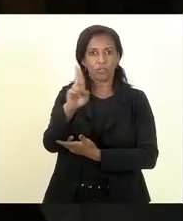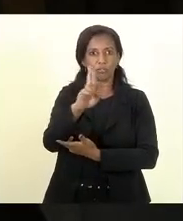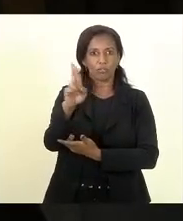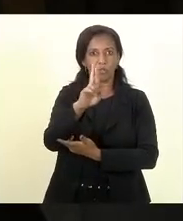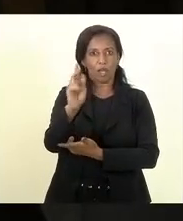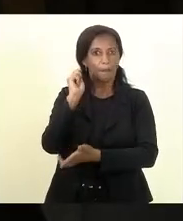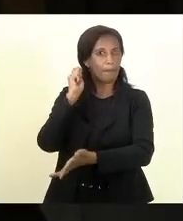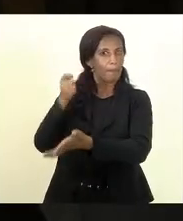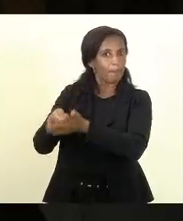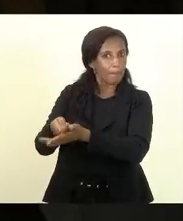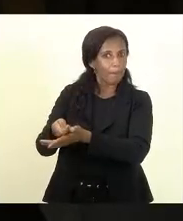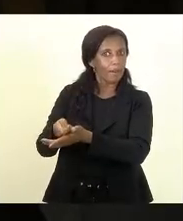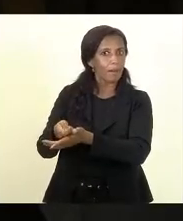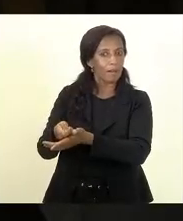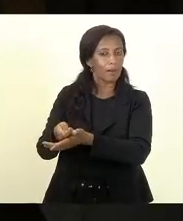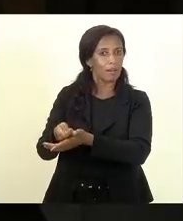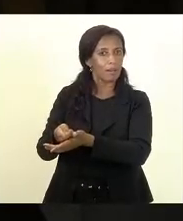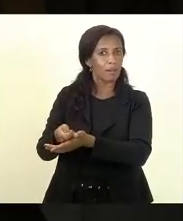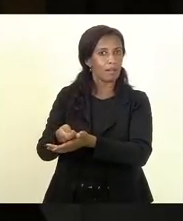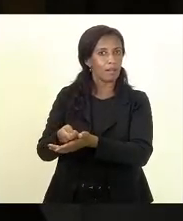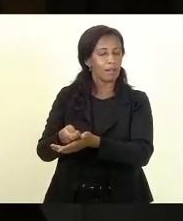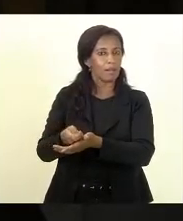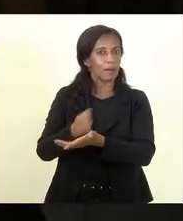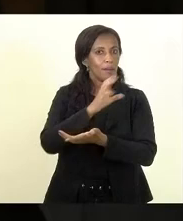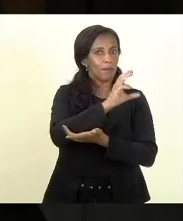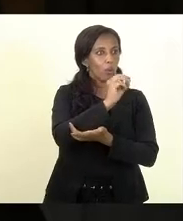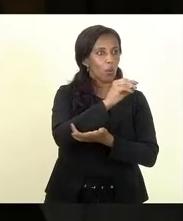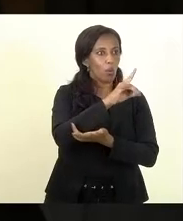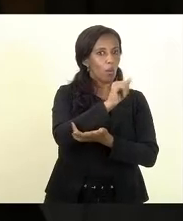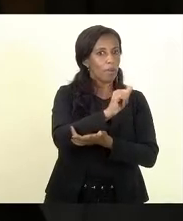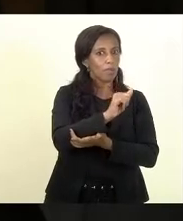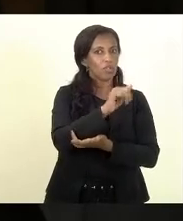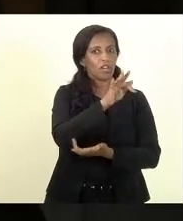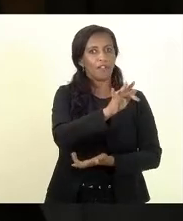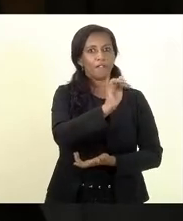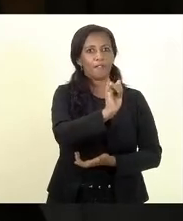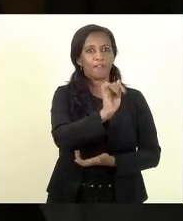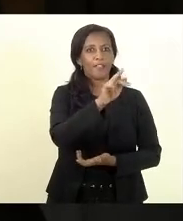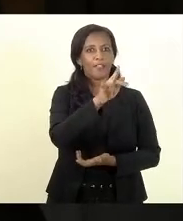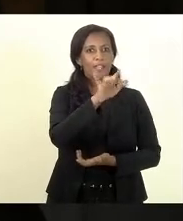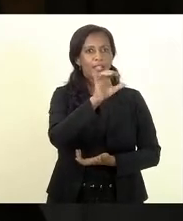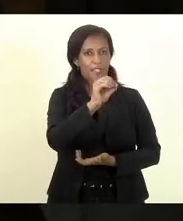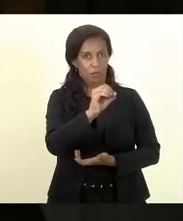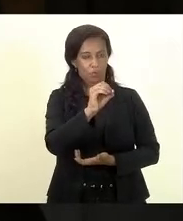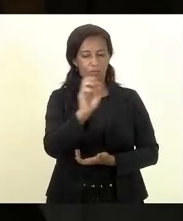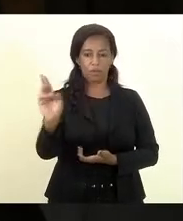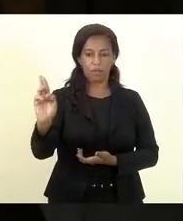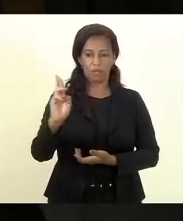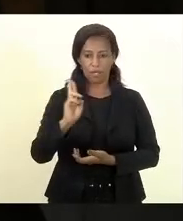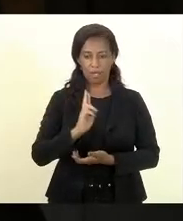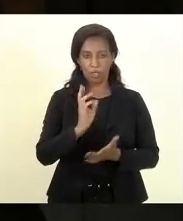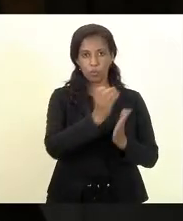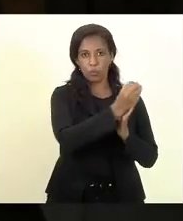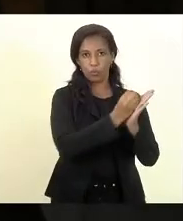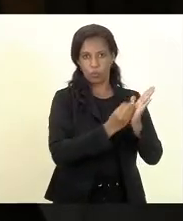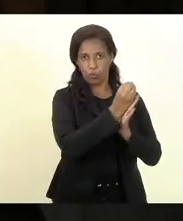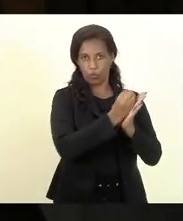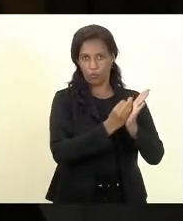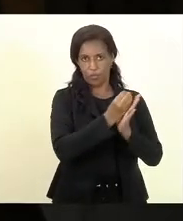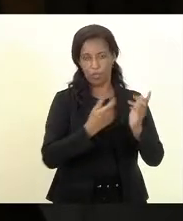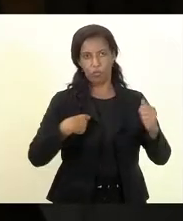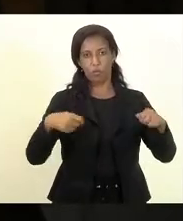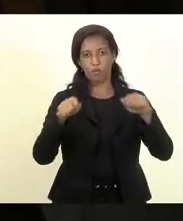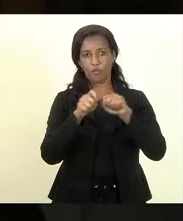pagar, pago pelo comandante-geral, o coronel Figueiredo. A resposta do ofício que eu fiz junto à